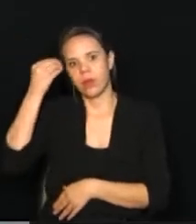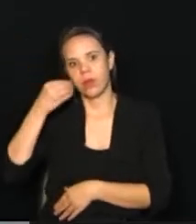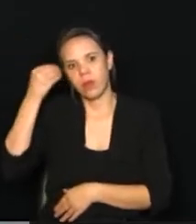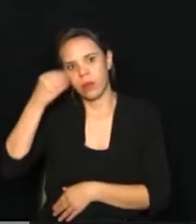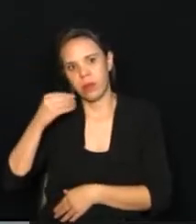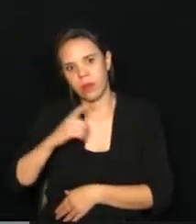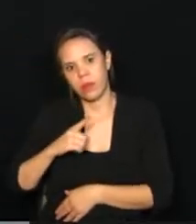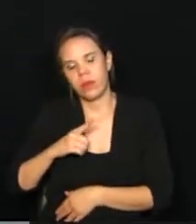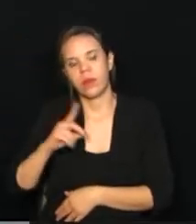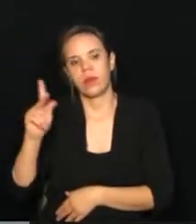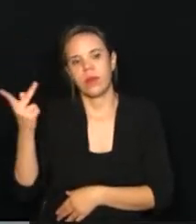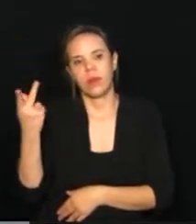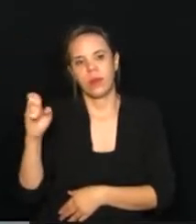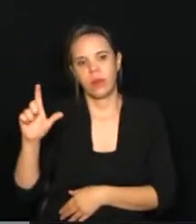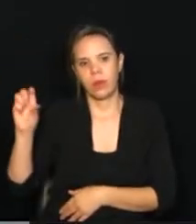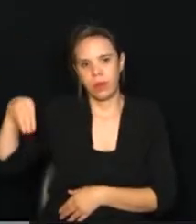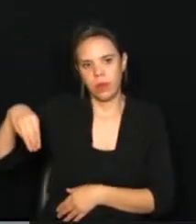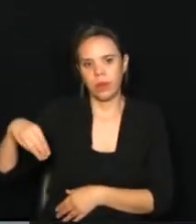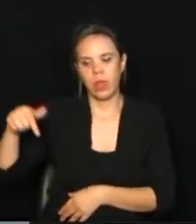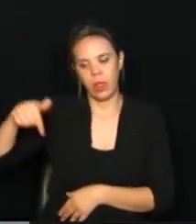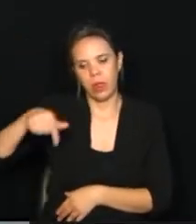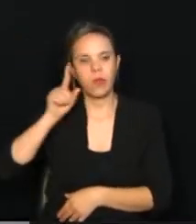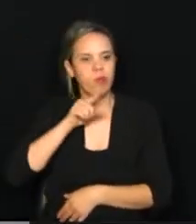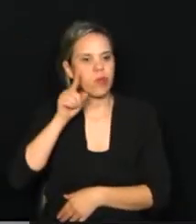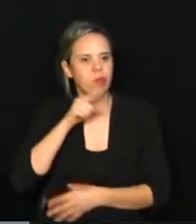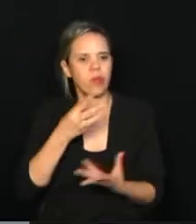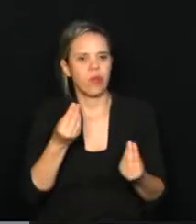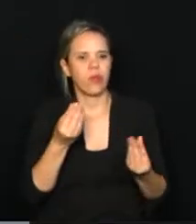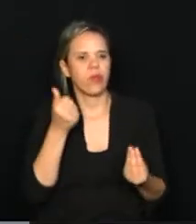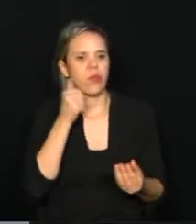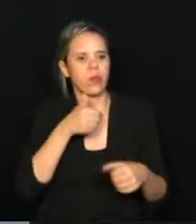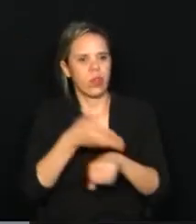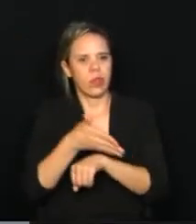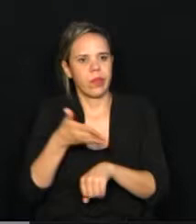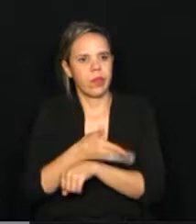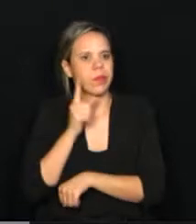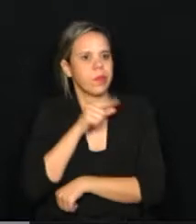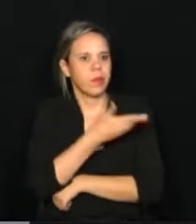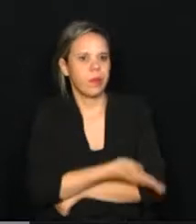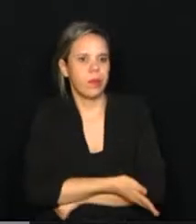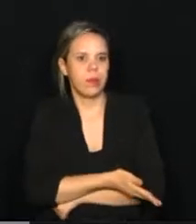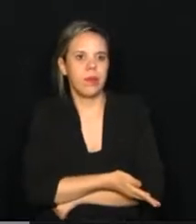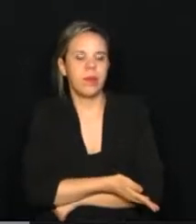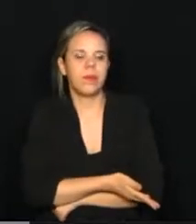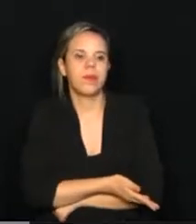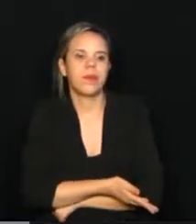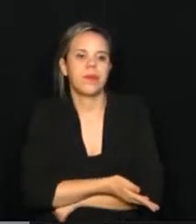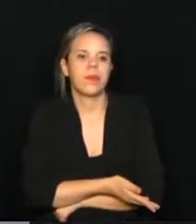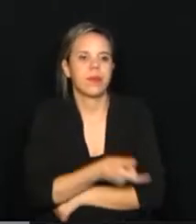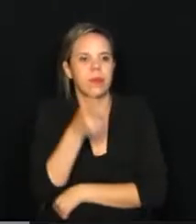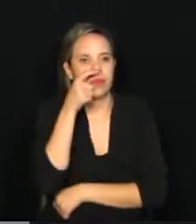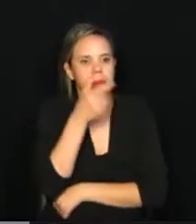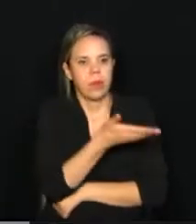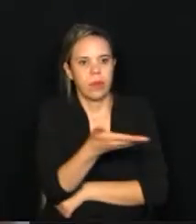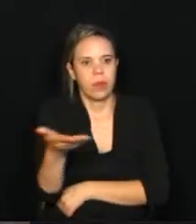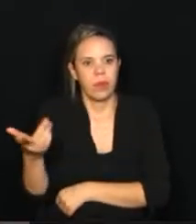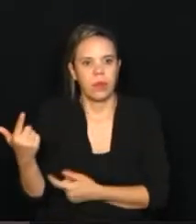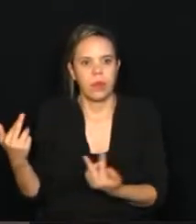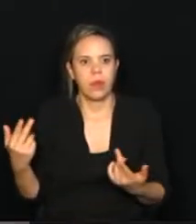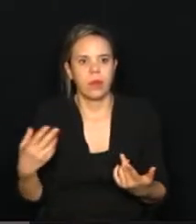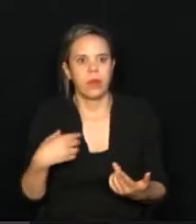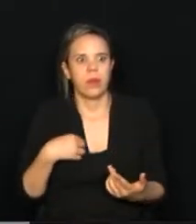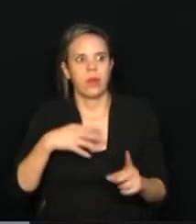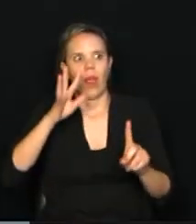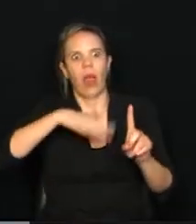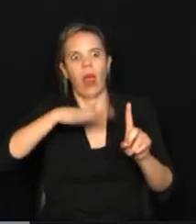ainda a Ellen Luz também, que ela jogou aqui, tinha muita menina que passou por aqui e a gente olhava para elas como se fosse um